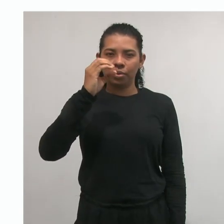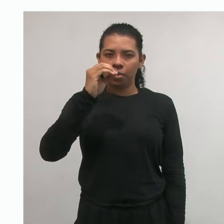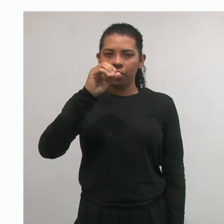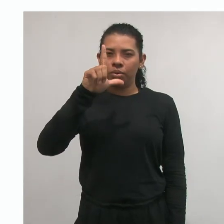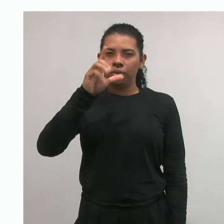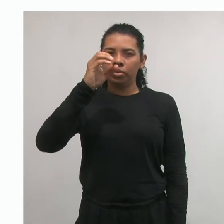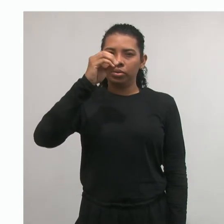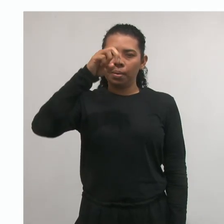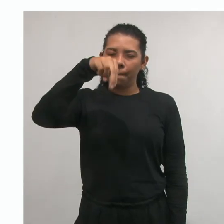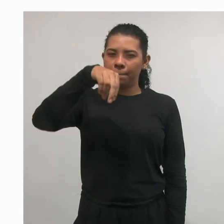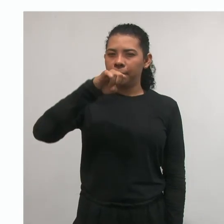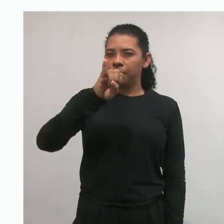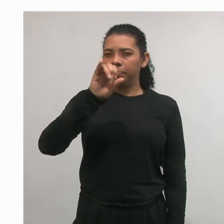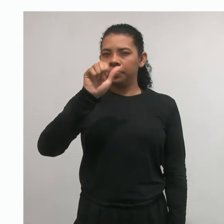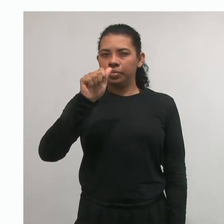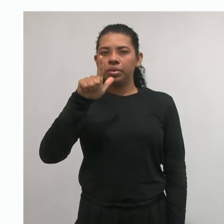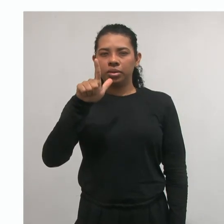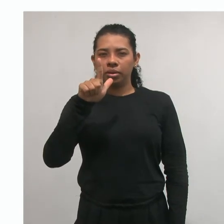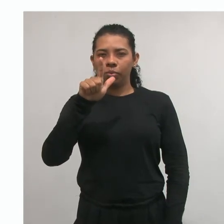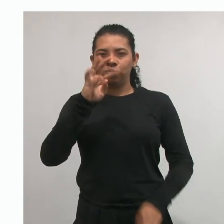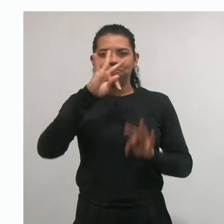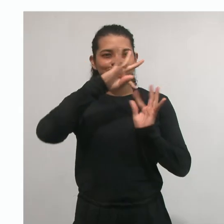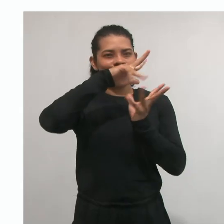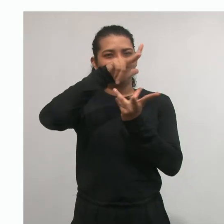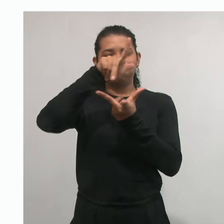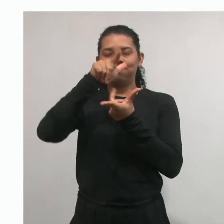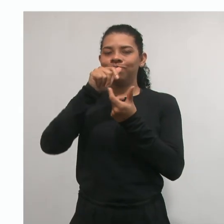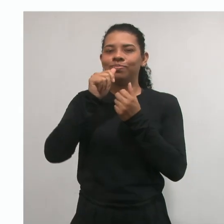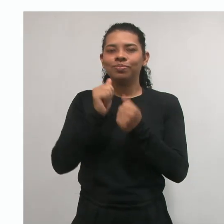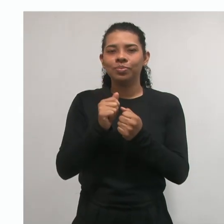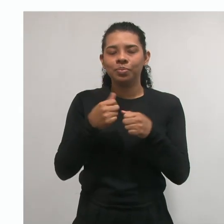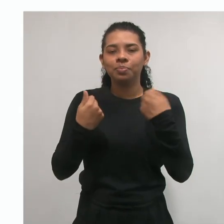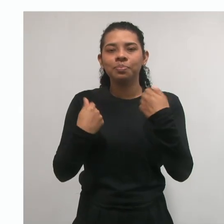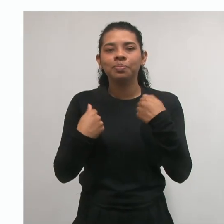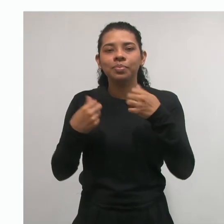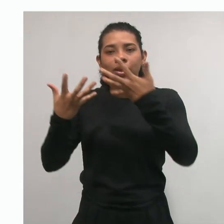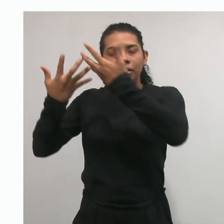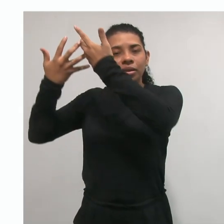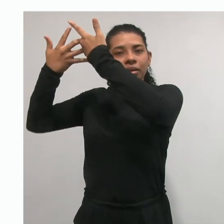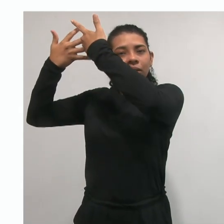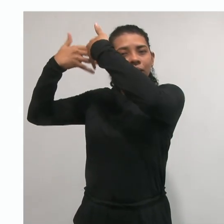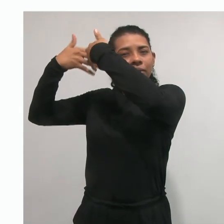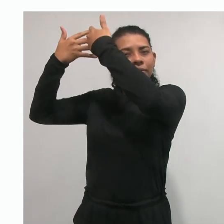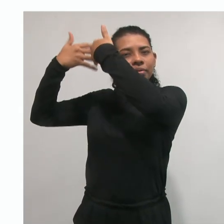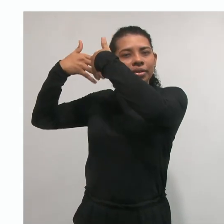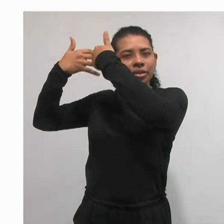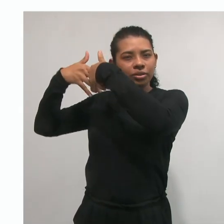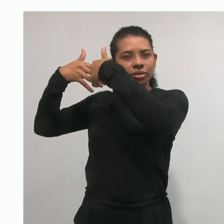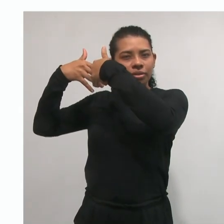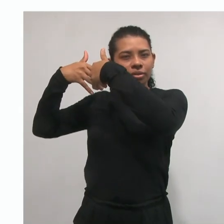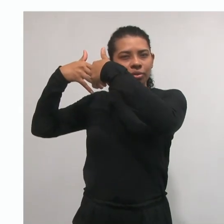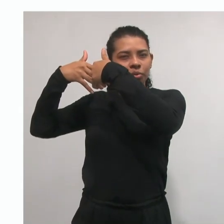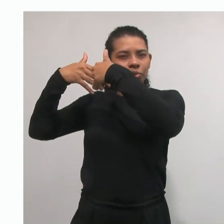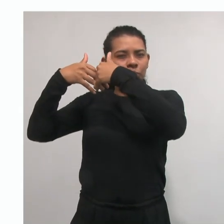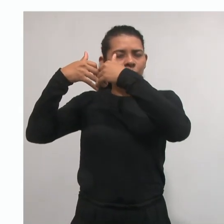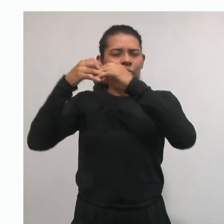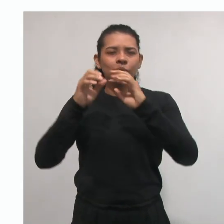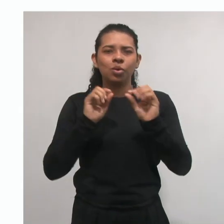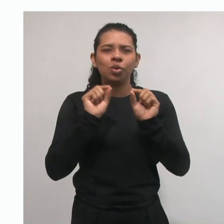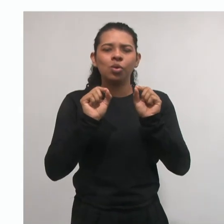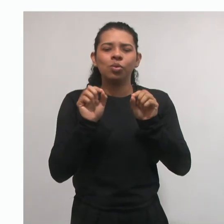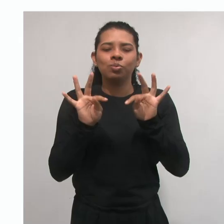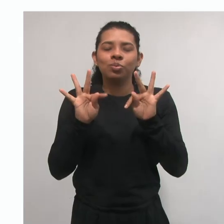identificar as identidades dentro da América Latina, refletindo aí sobre a opressão